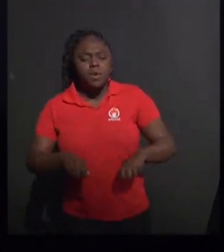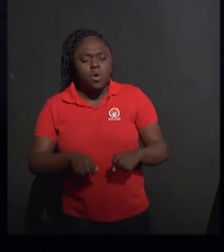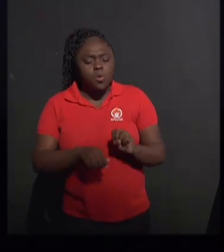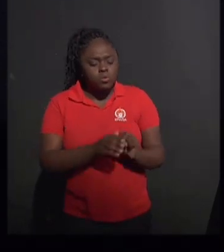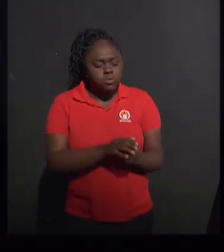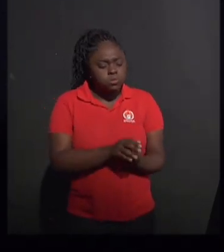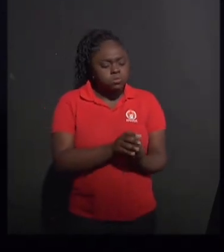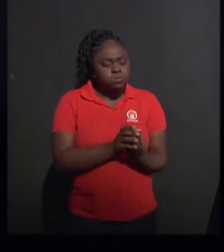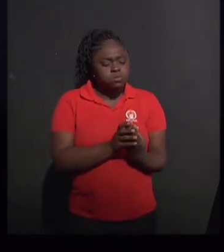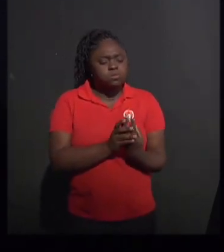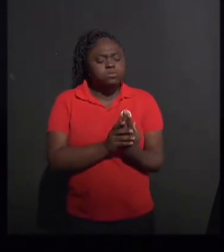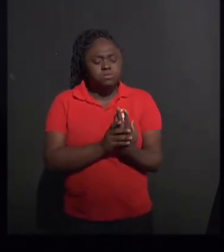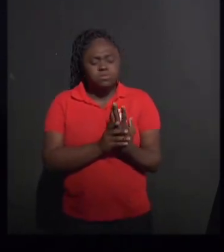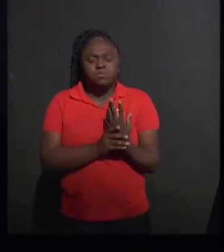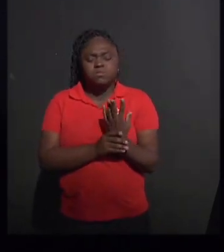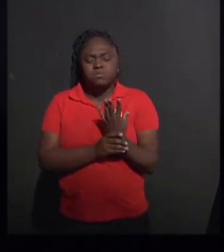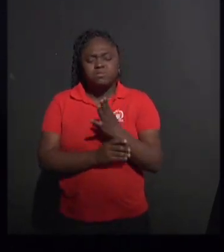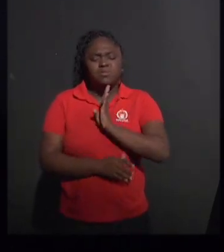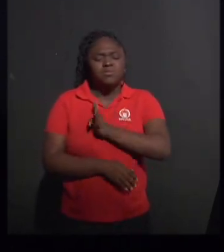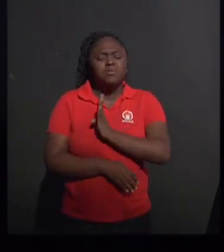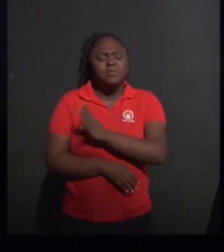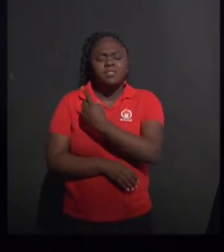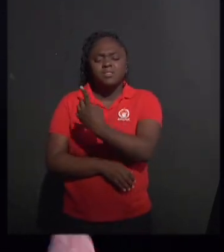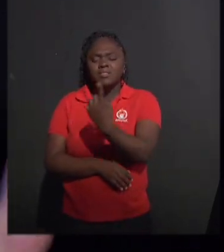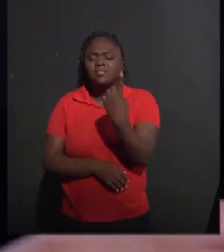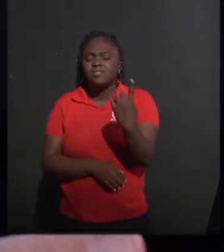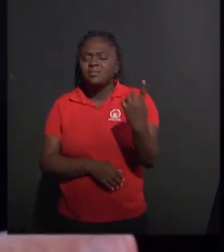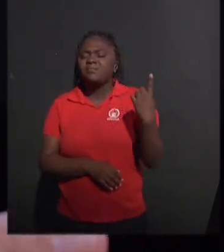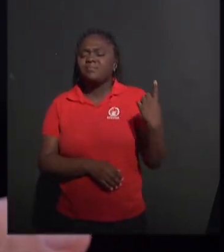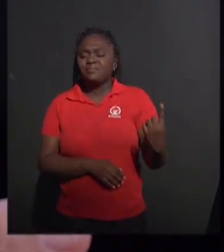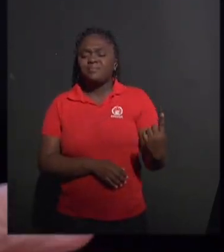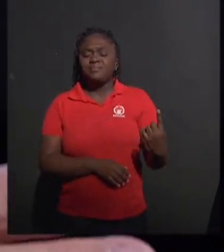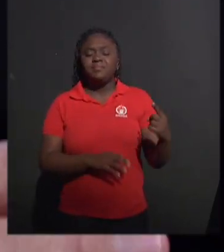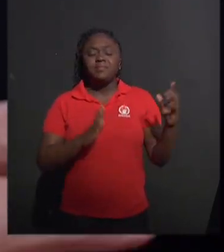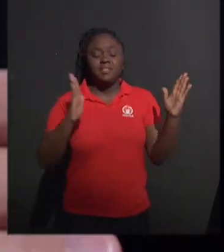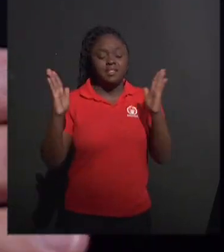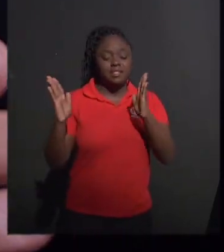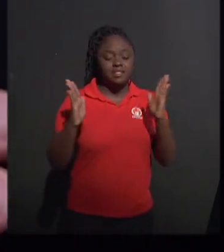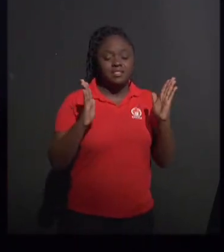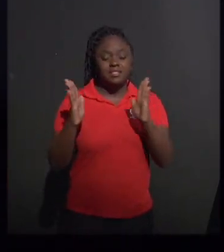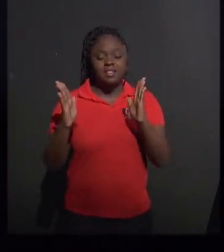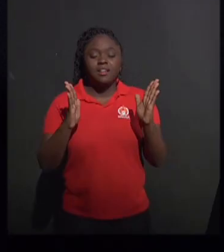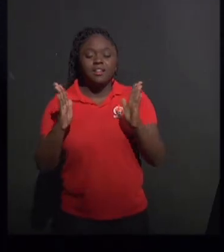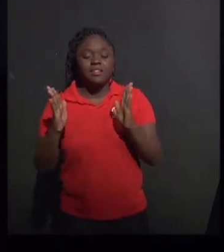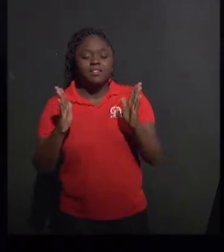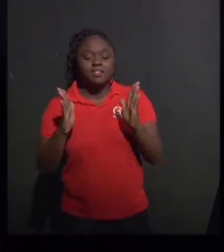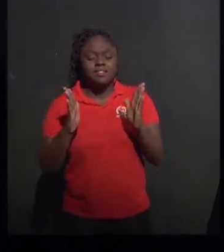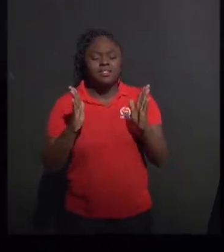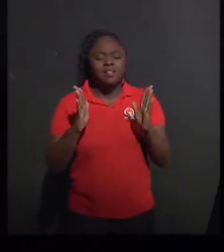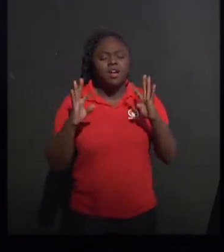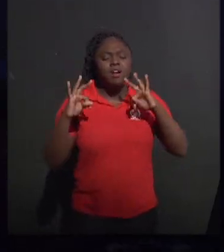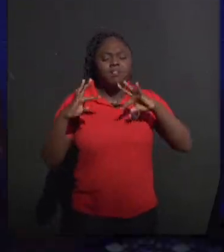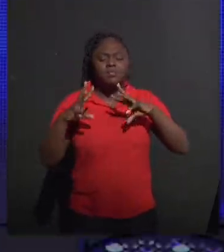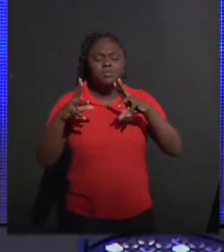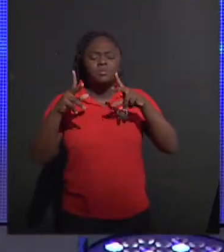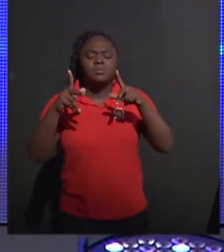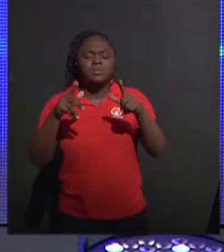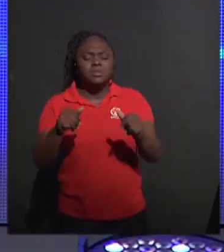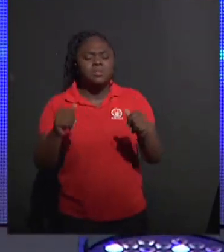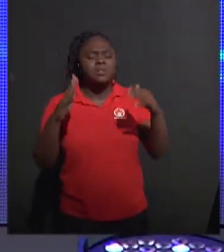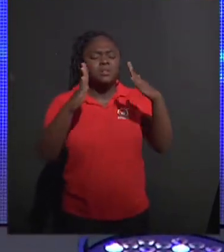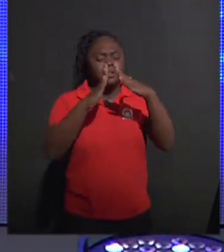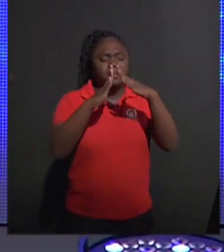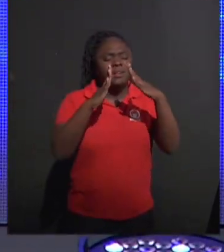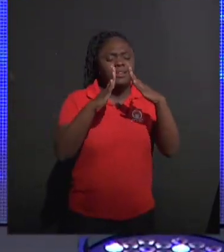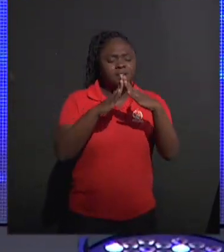germinar, Senhor. Ó Pai, que no meio dessa pandemia, Senhor, ó Pai, dessa quarentena, Senhor, a